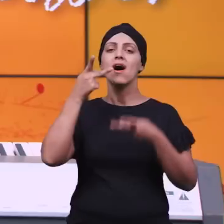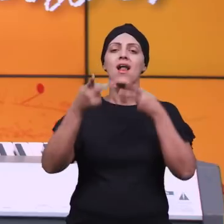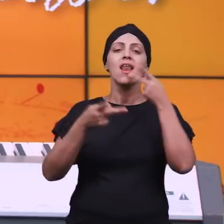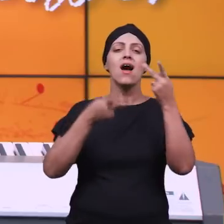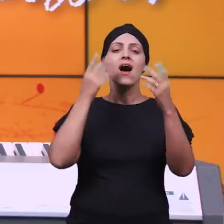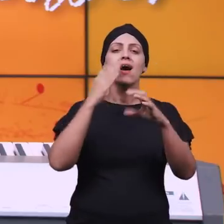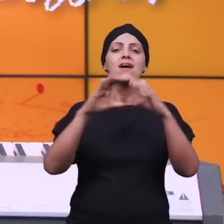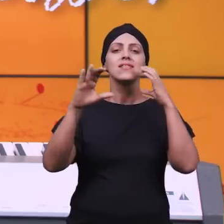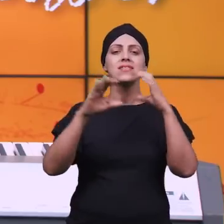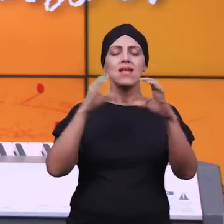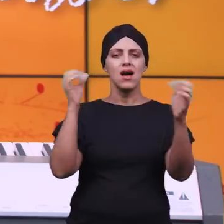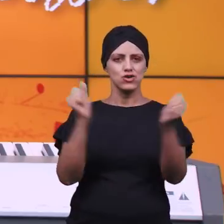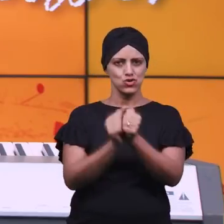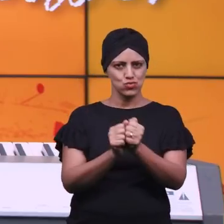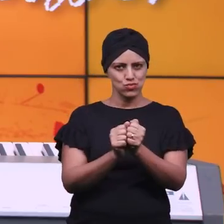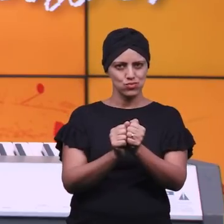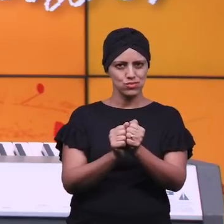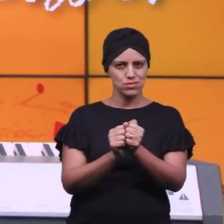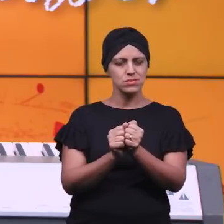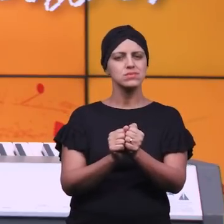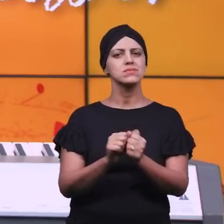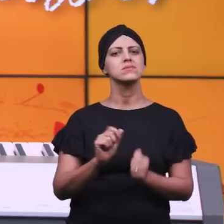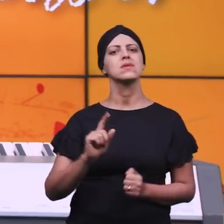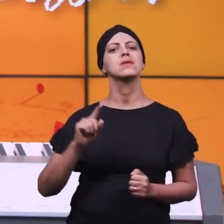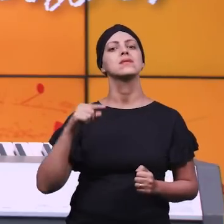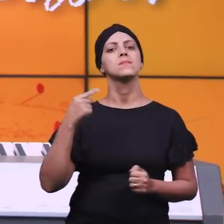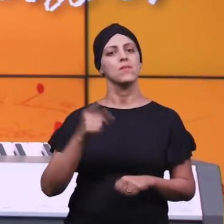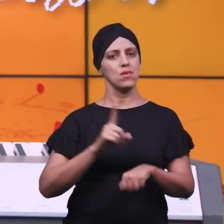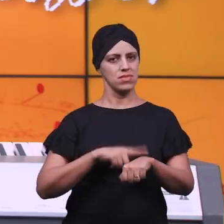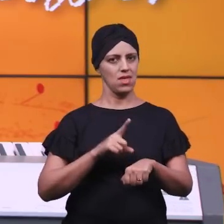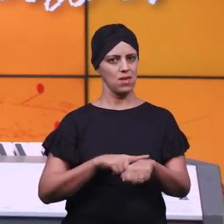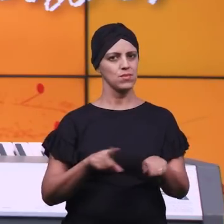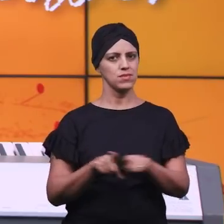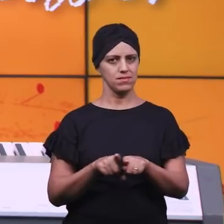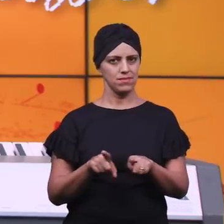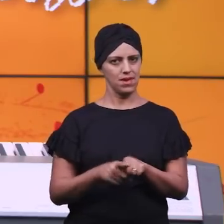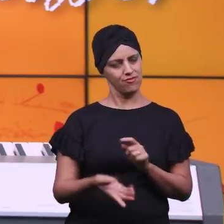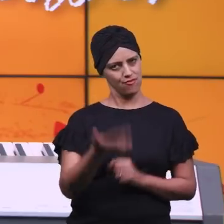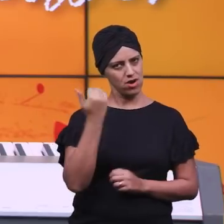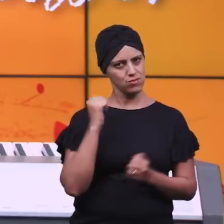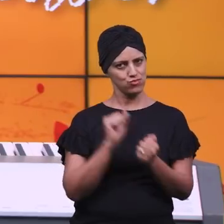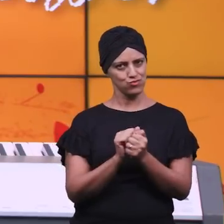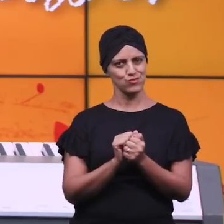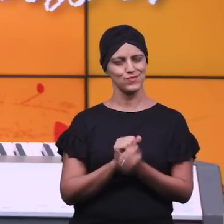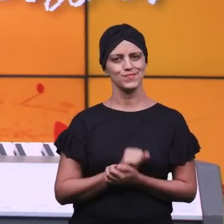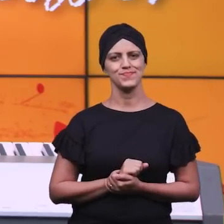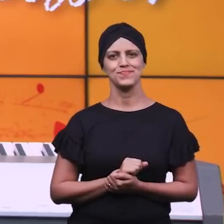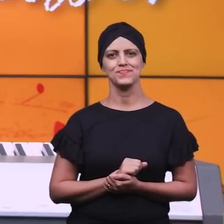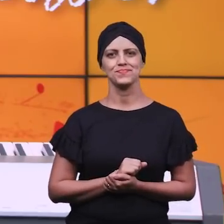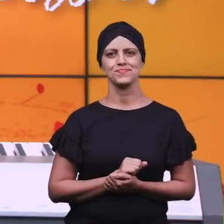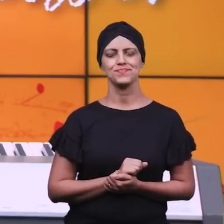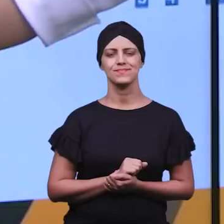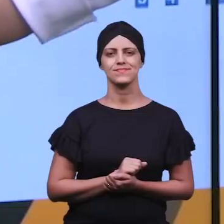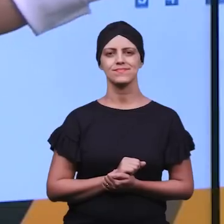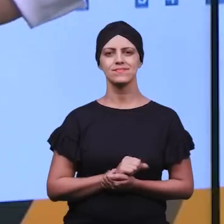as notas. Vamos fazer juntos? E correspondente aos tempos. Vamos lá.